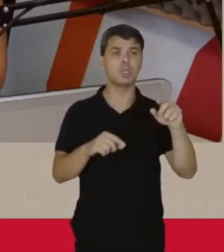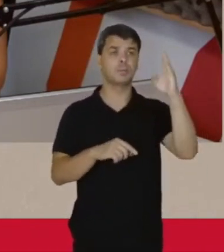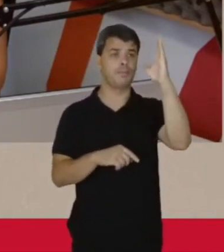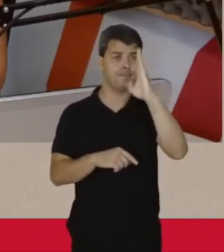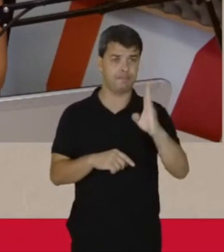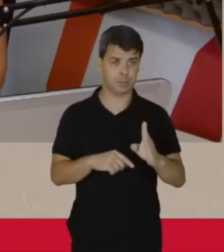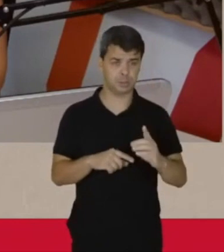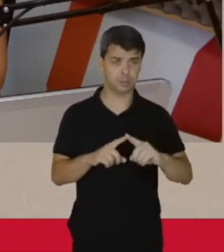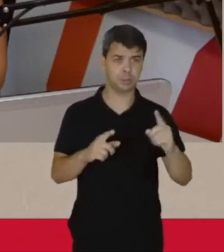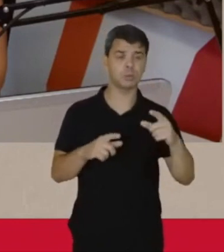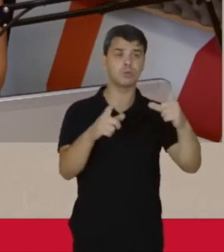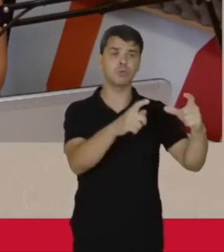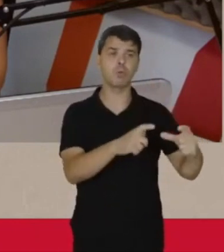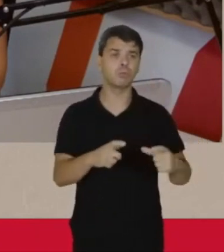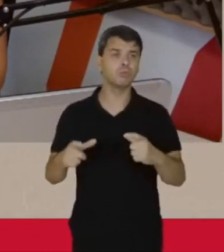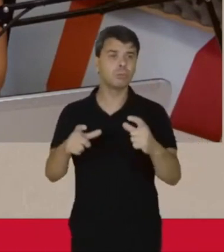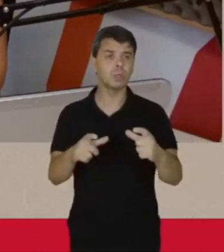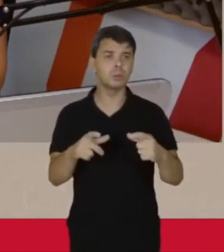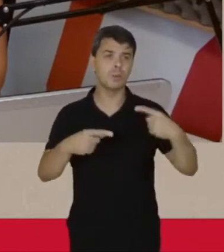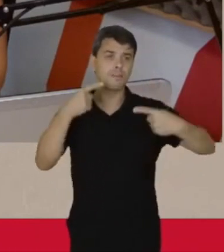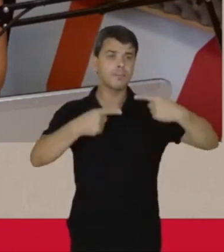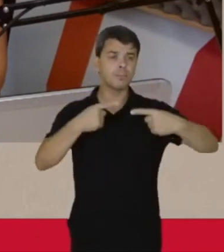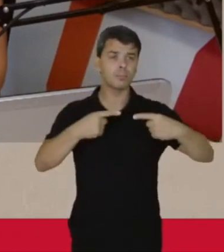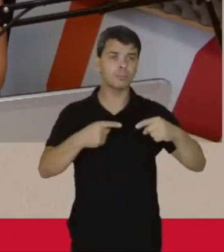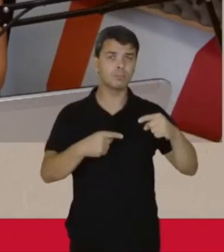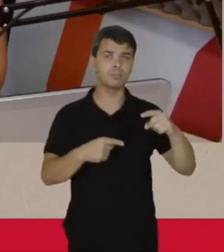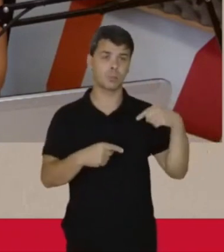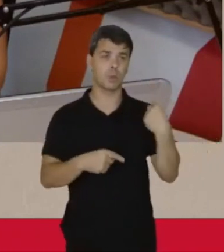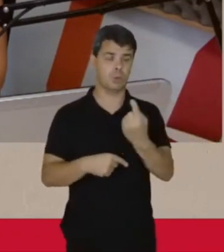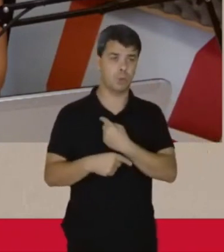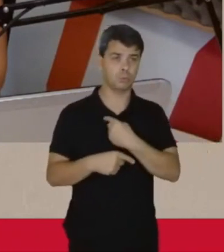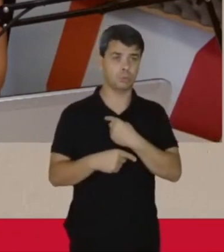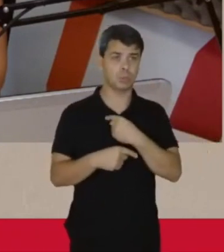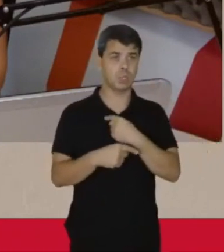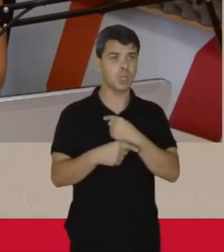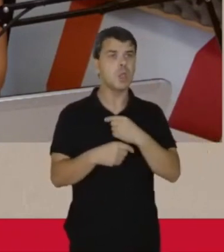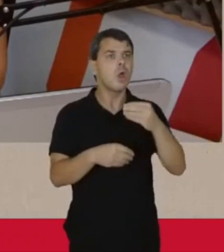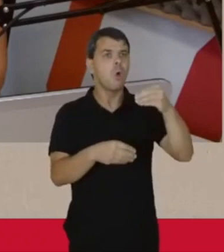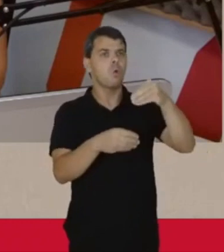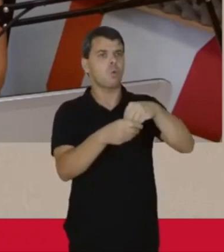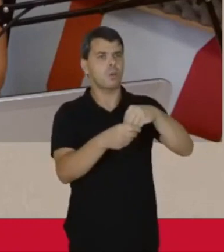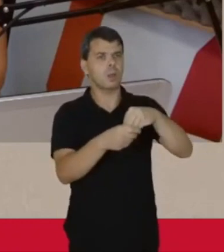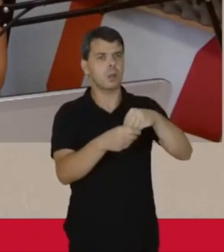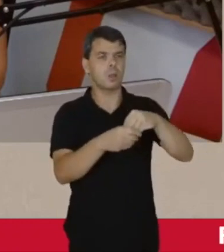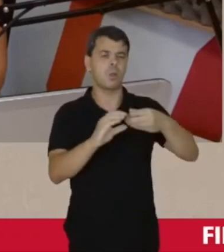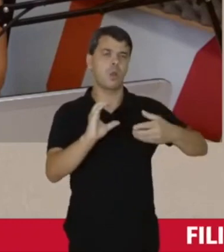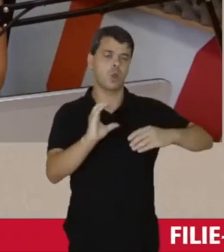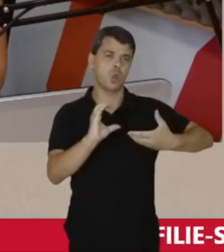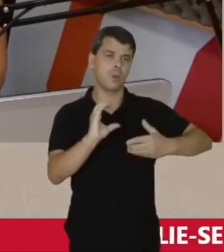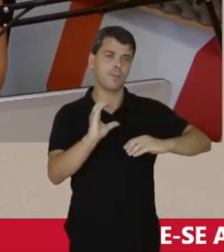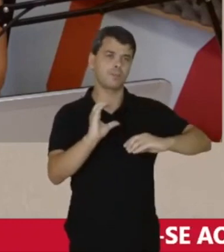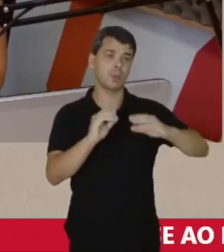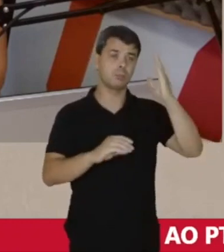país de estar nesses lugares, mas eu estou aqui para dizer, gente, nós temos que ocupar o parlamento e podemos fazer a diferença. Eu